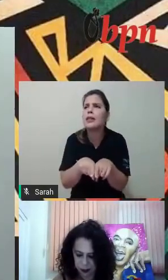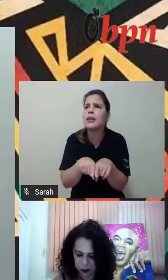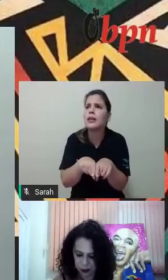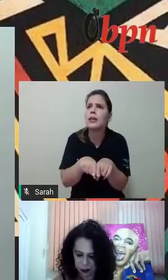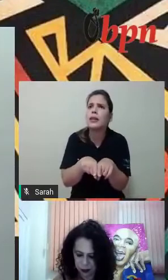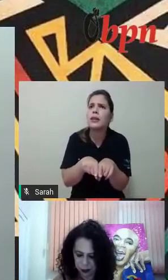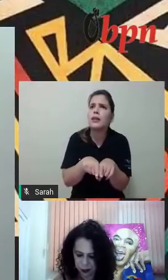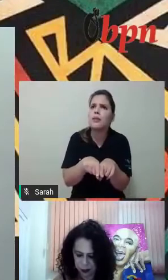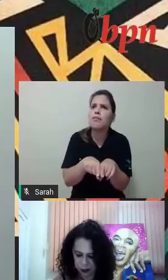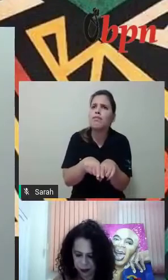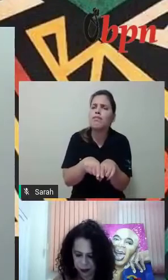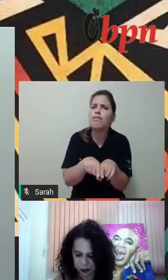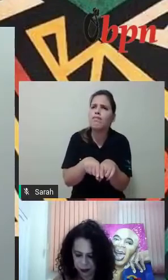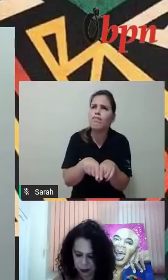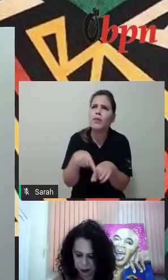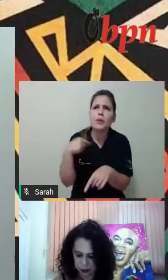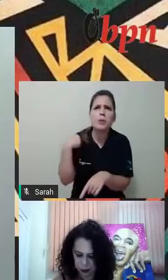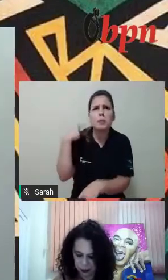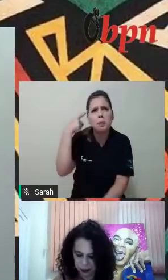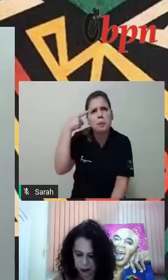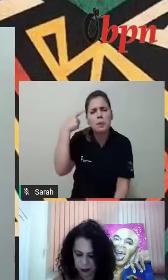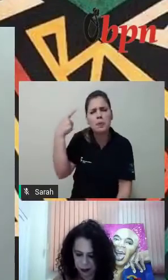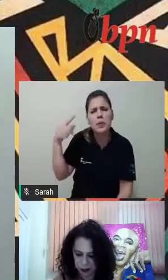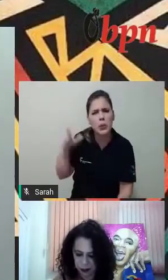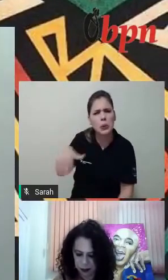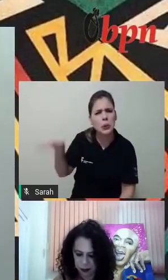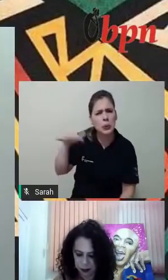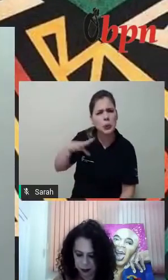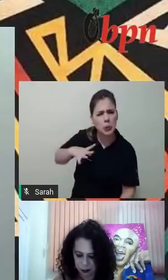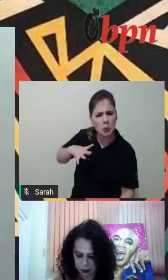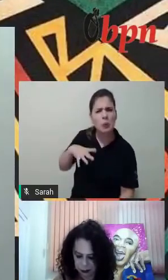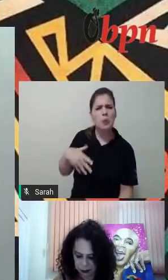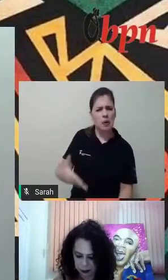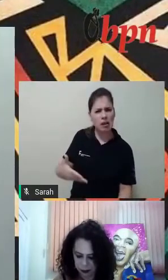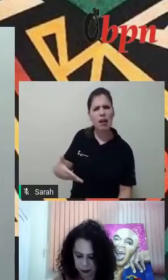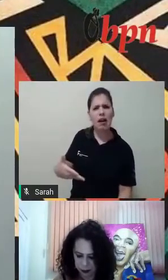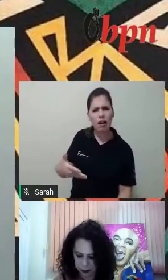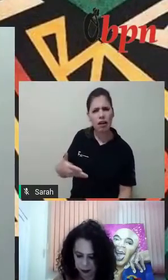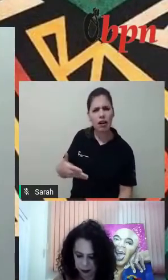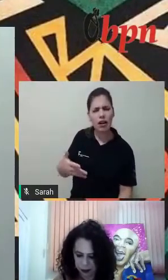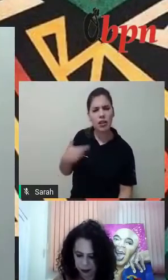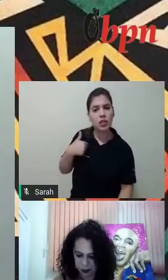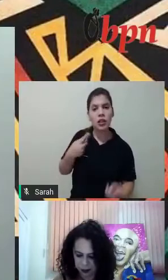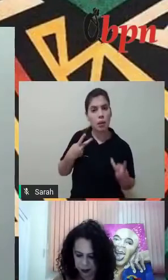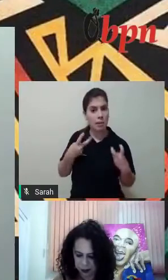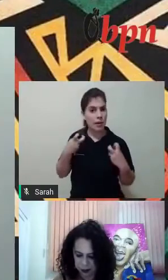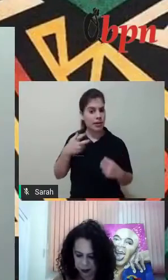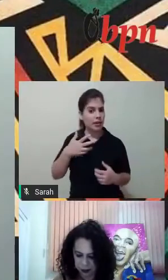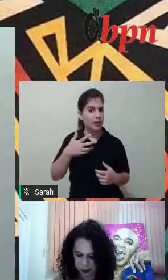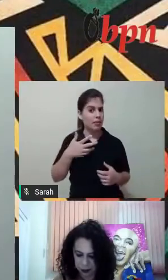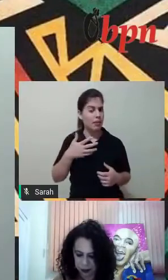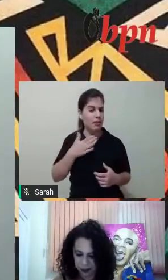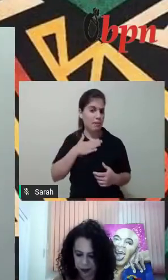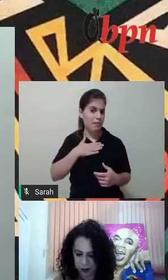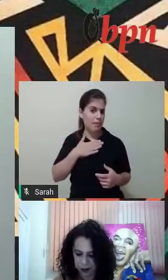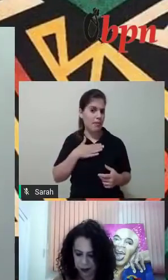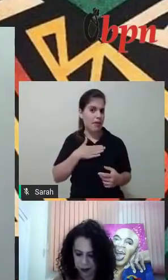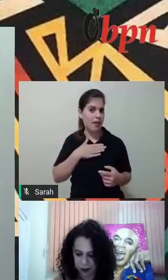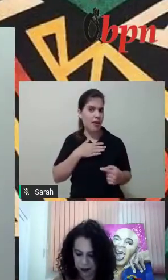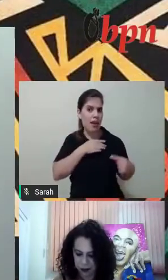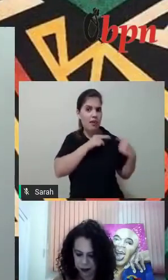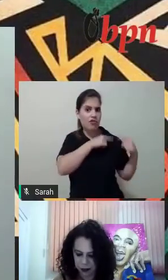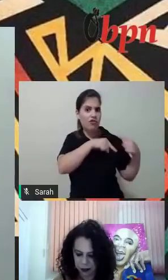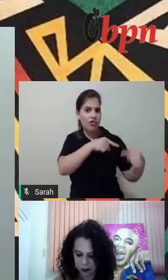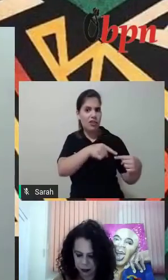muito corajoso no sentido, quando eu olho a minha geração, quando eu estou falando a minha geração